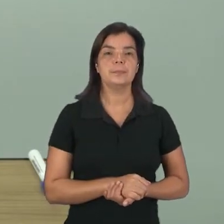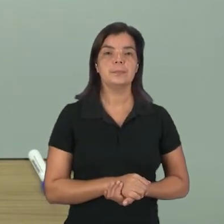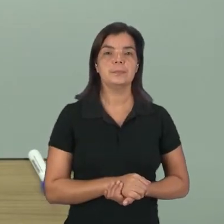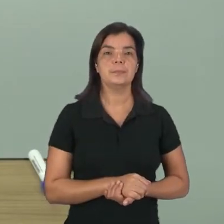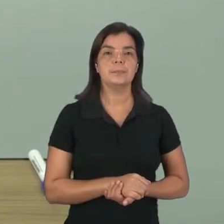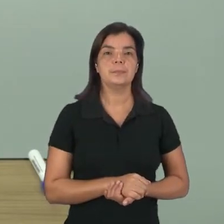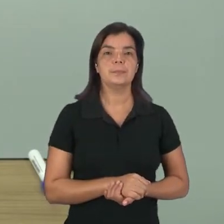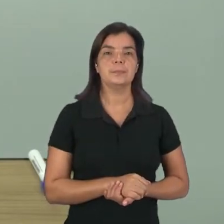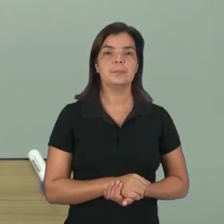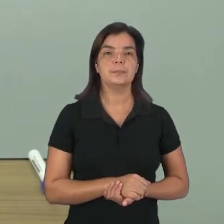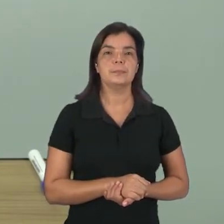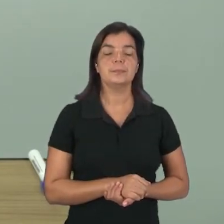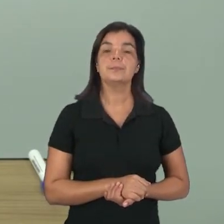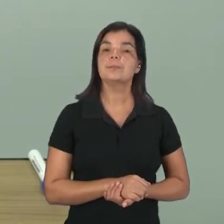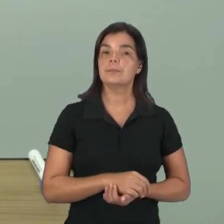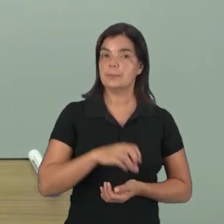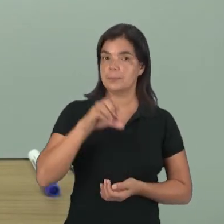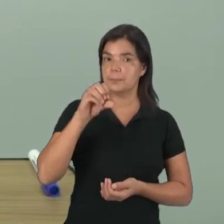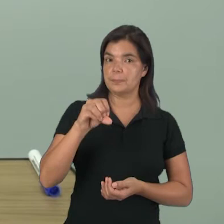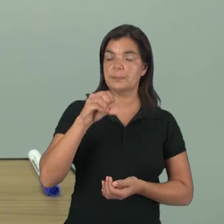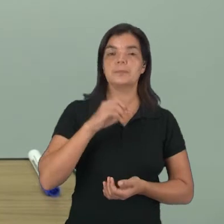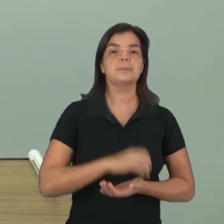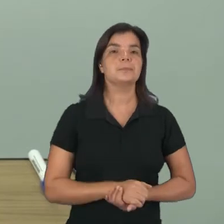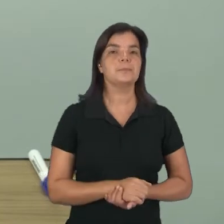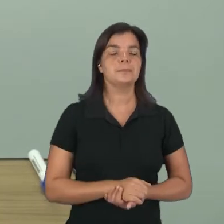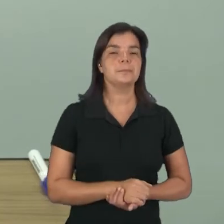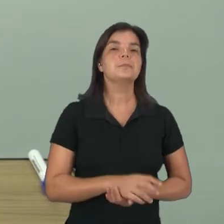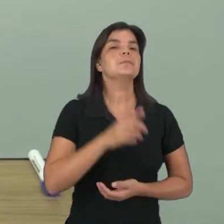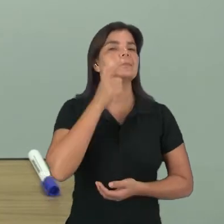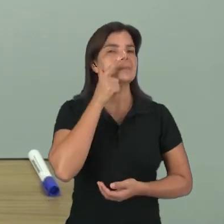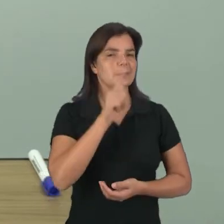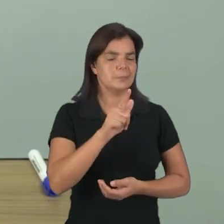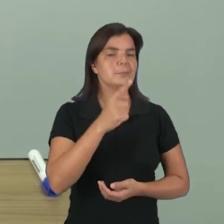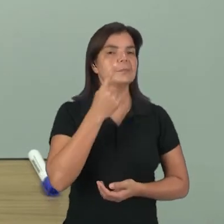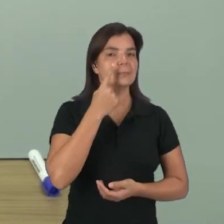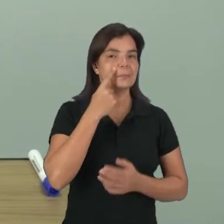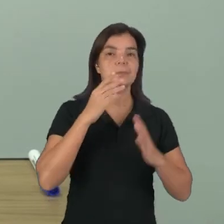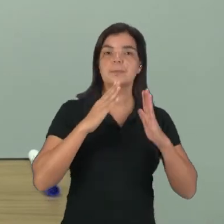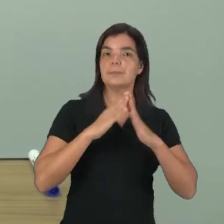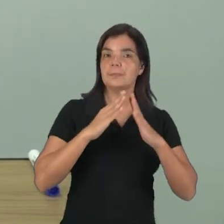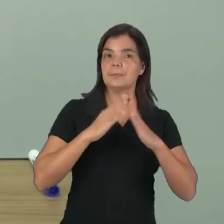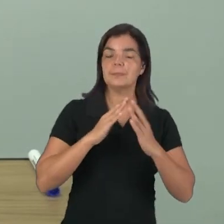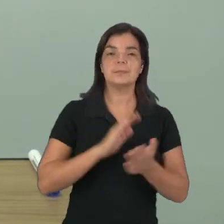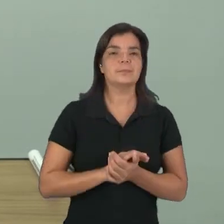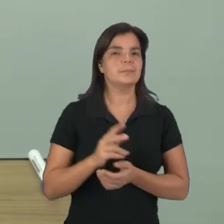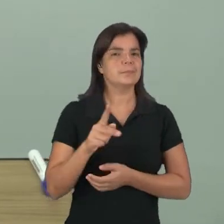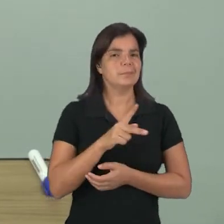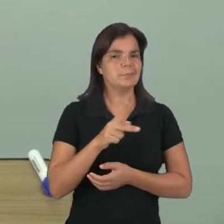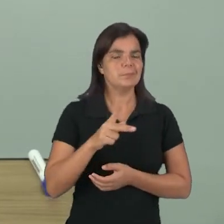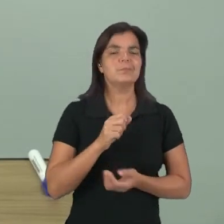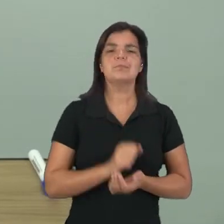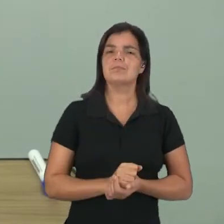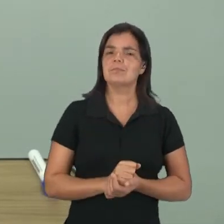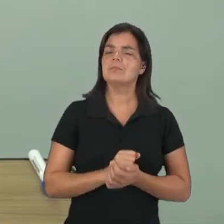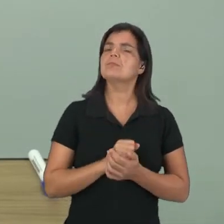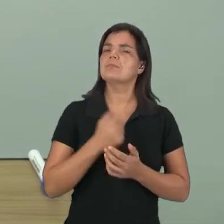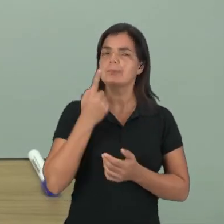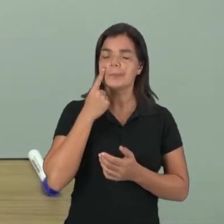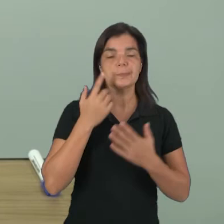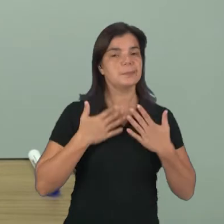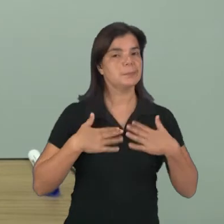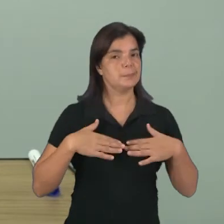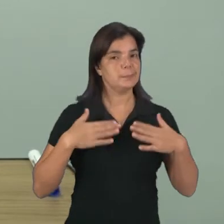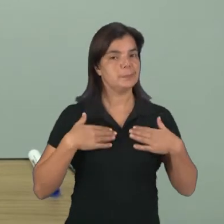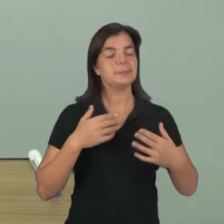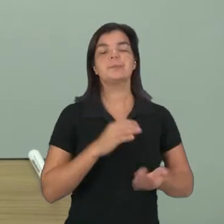e do 9. Conseguiram acompanhar aí de casa? Professora, ficou um pouco distante. Calma.